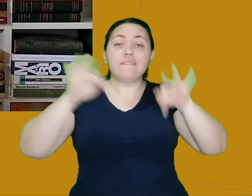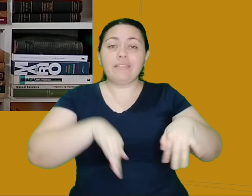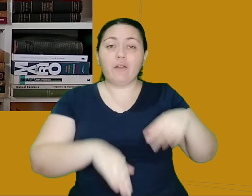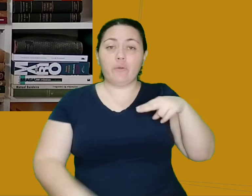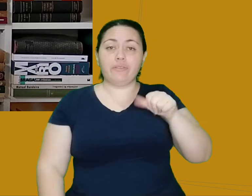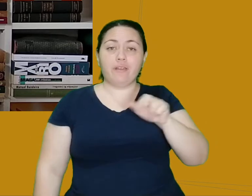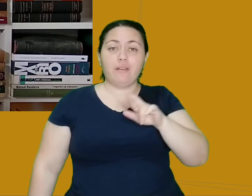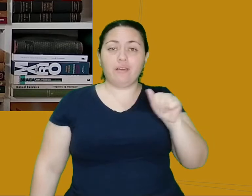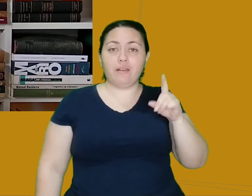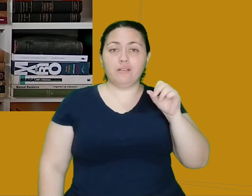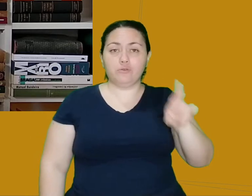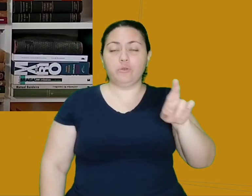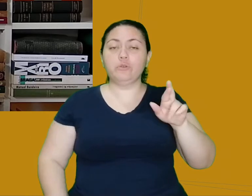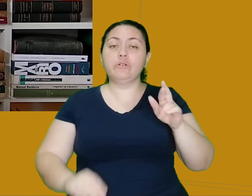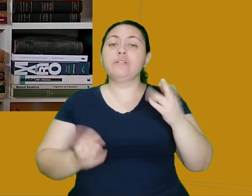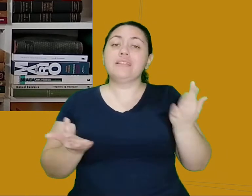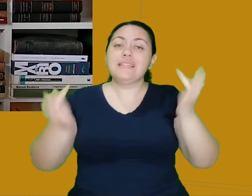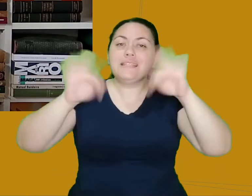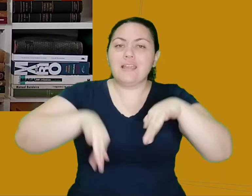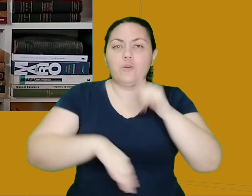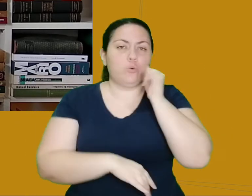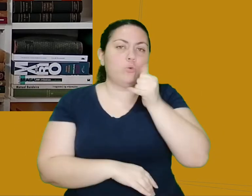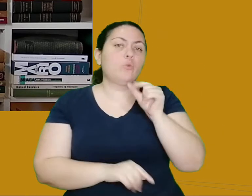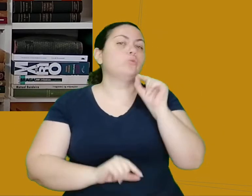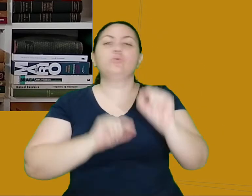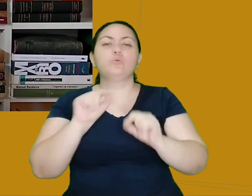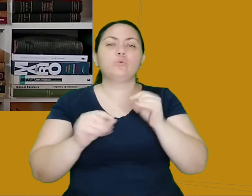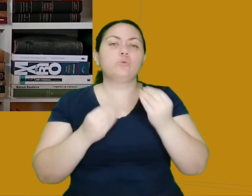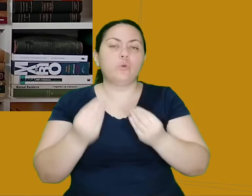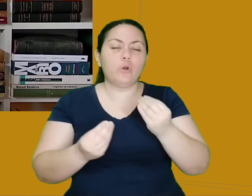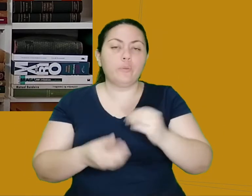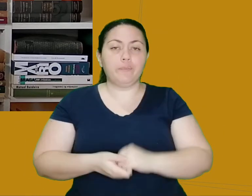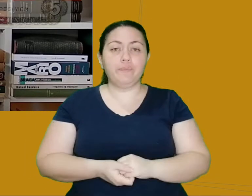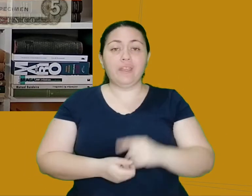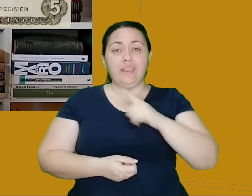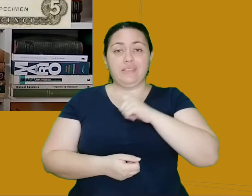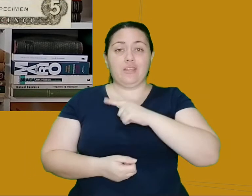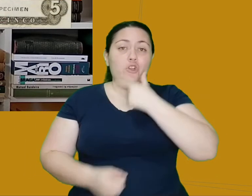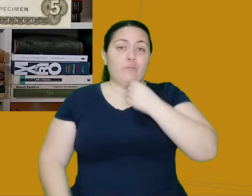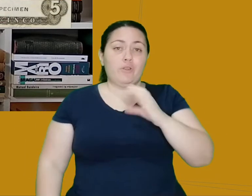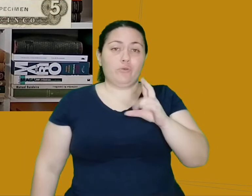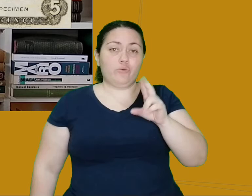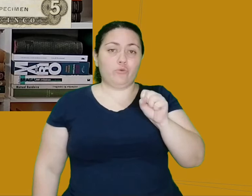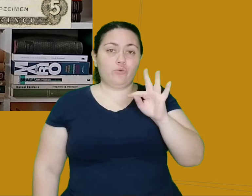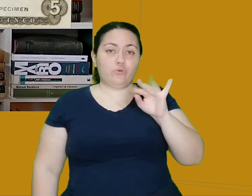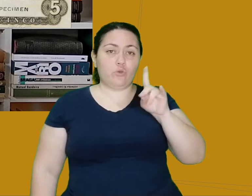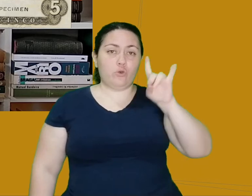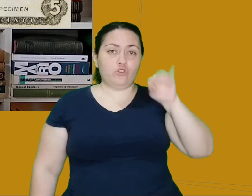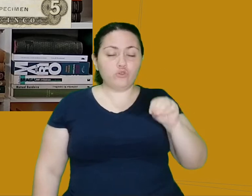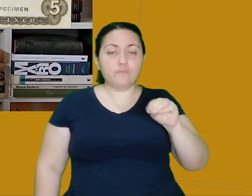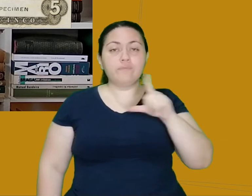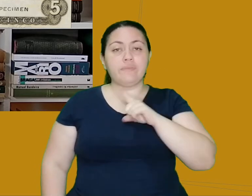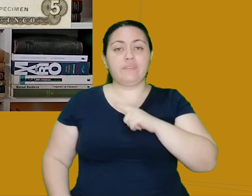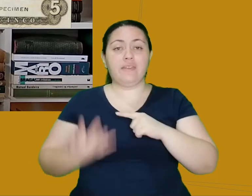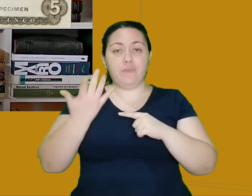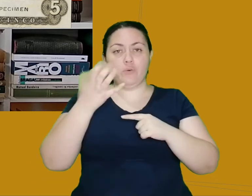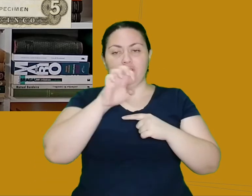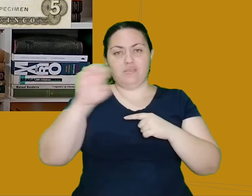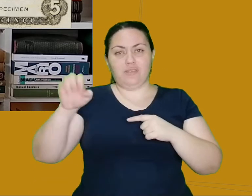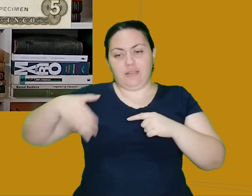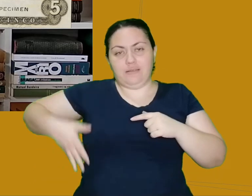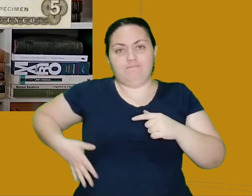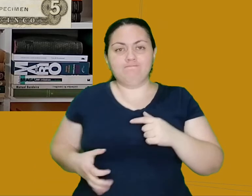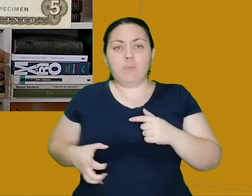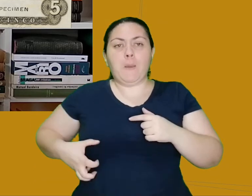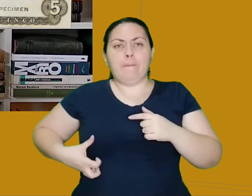o conto por meio da seguinte imagem. Com a mão esquerda no bolso das calças, Custódio apertava amorosamente os 5.000 réis, resíduo de uma